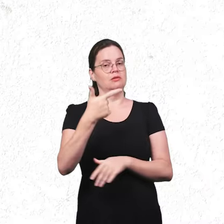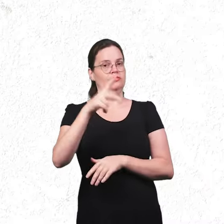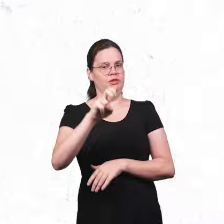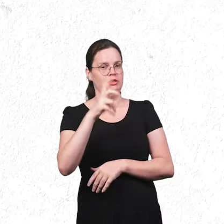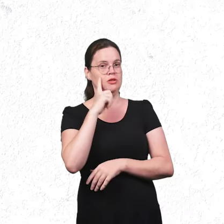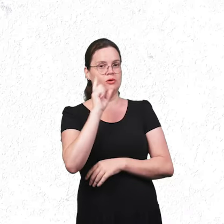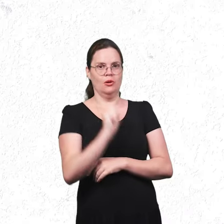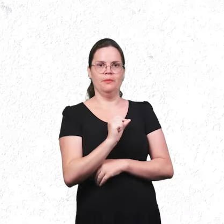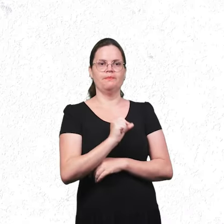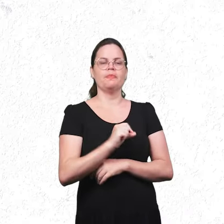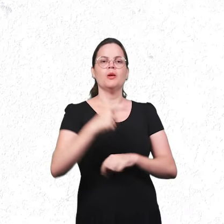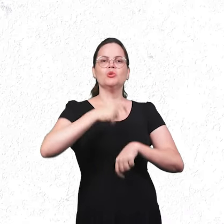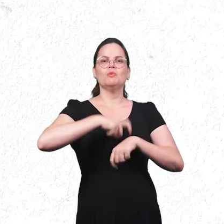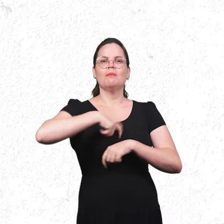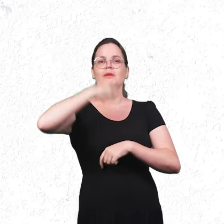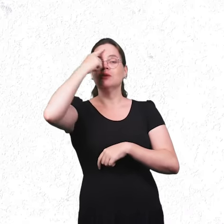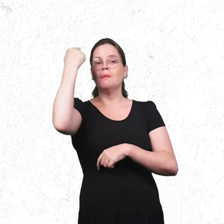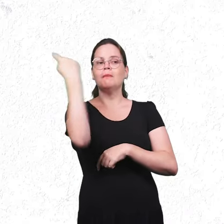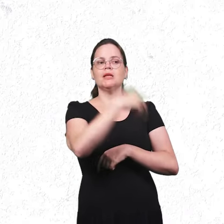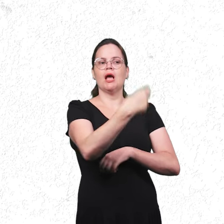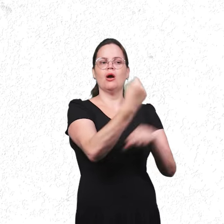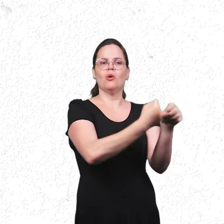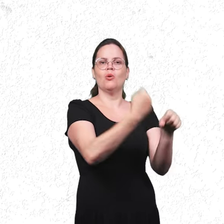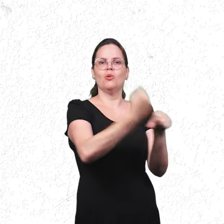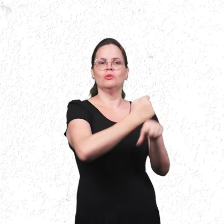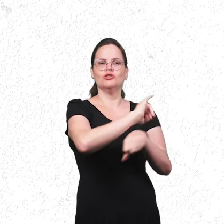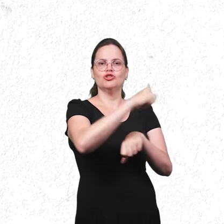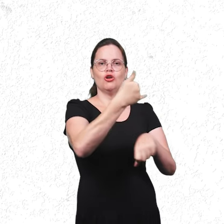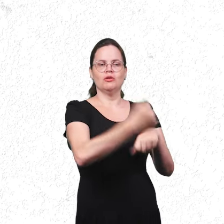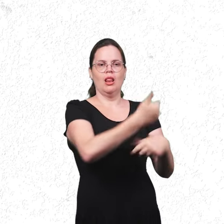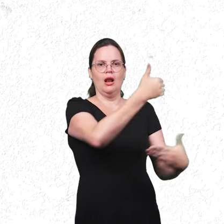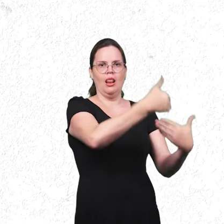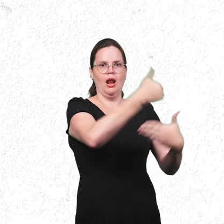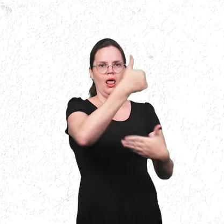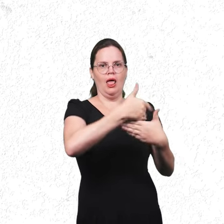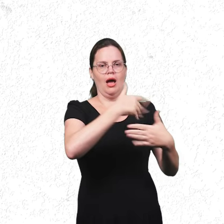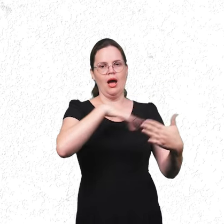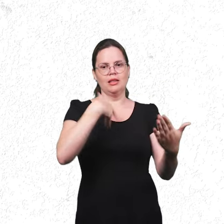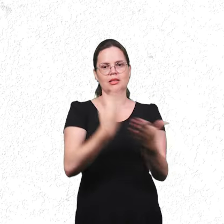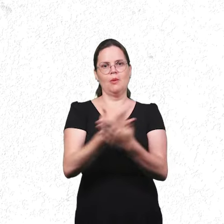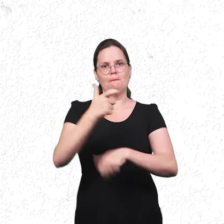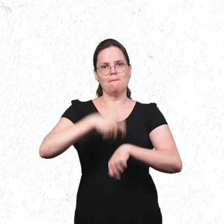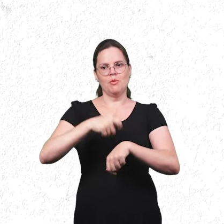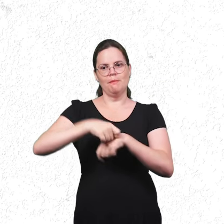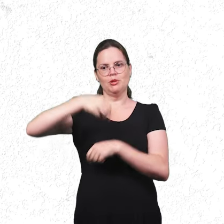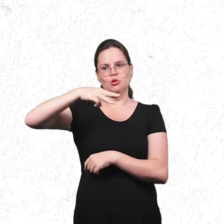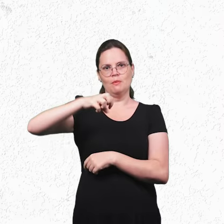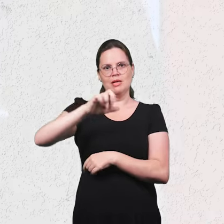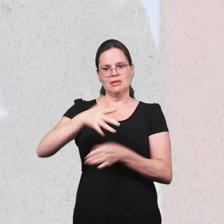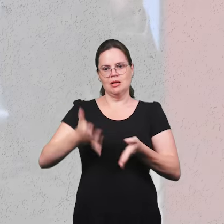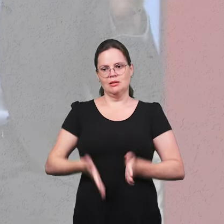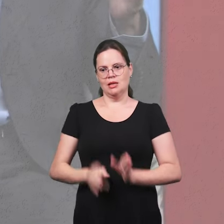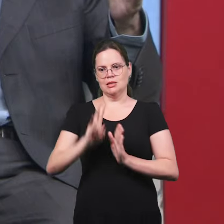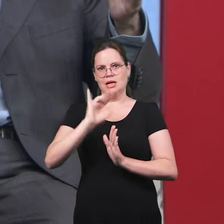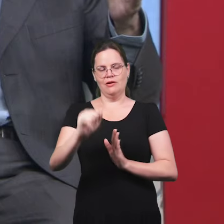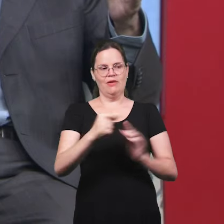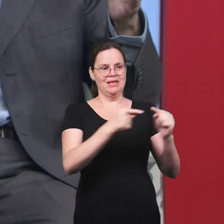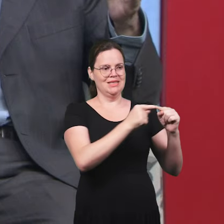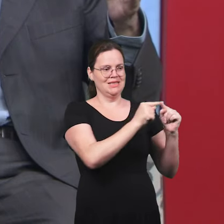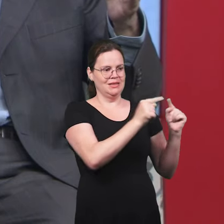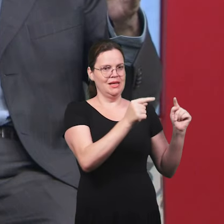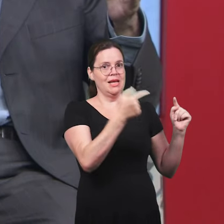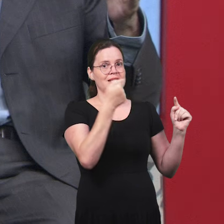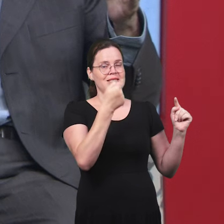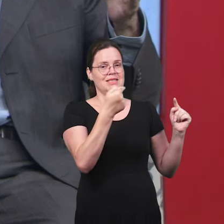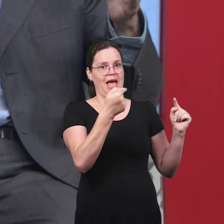para edificar Jerusalém até o Messias, o príncipe, 7 semanas e 62 semanas. Ou seja, as primeiras 7 semanas,